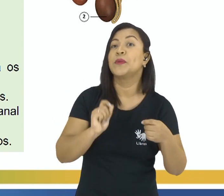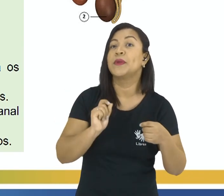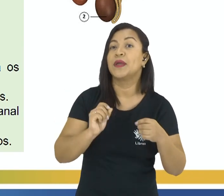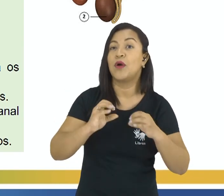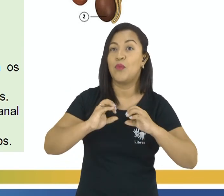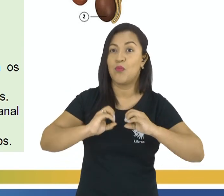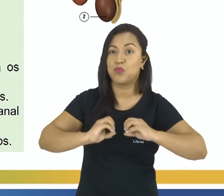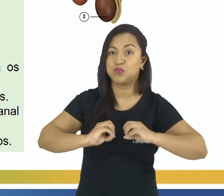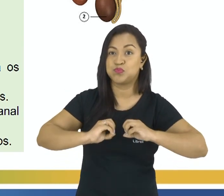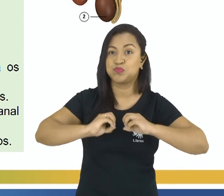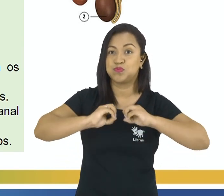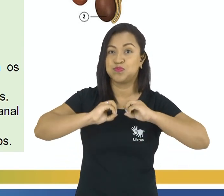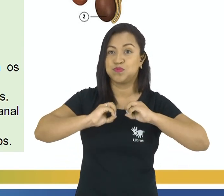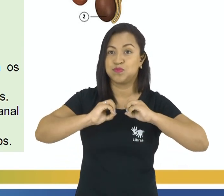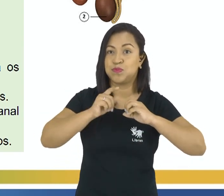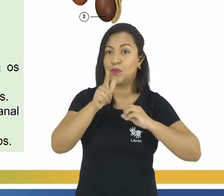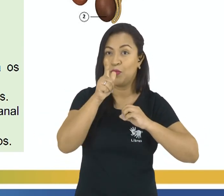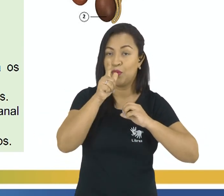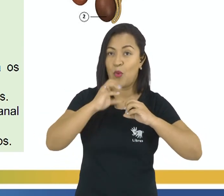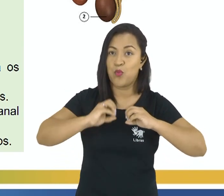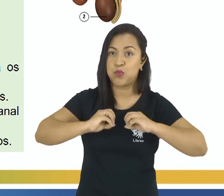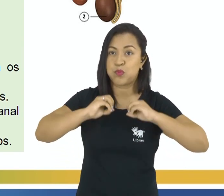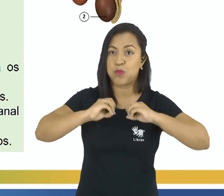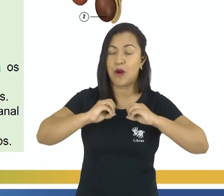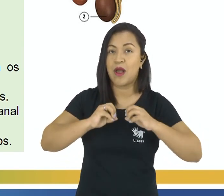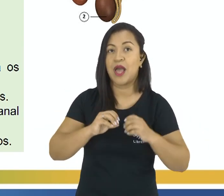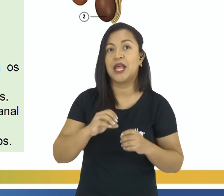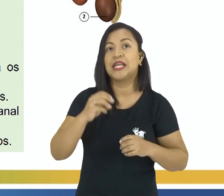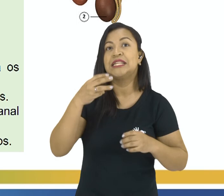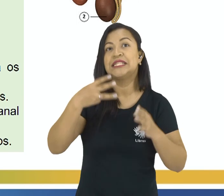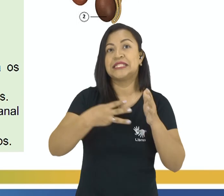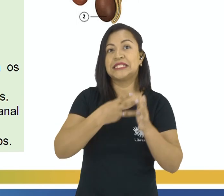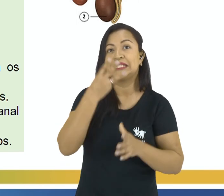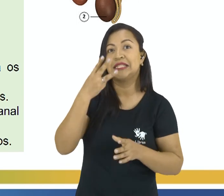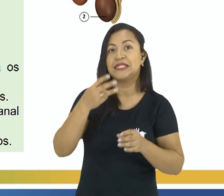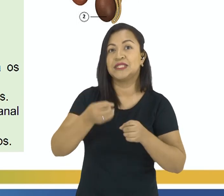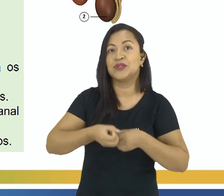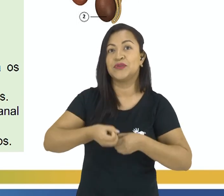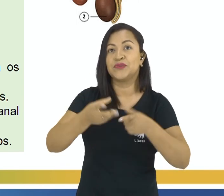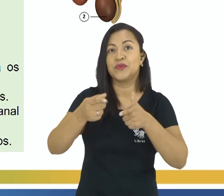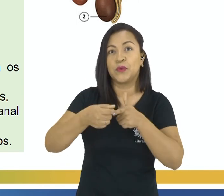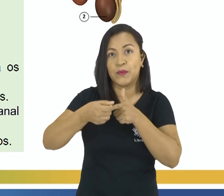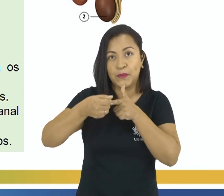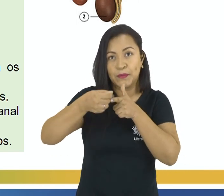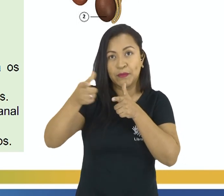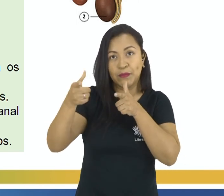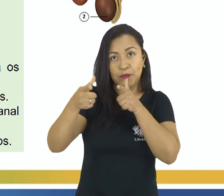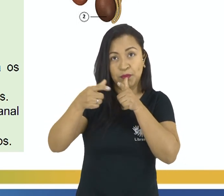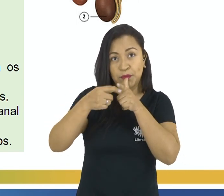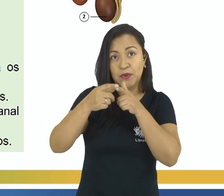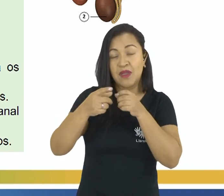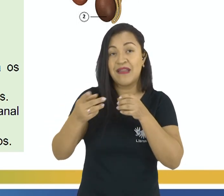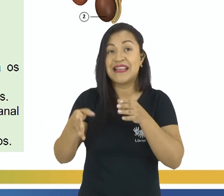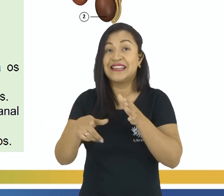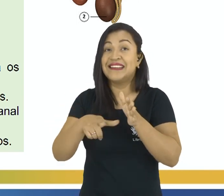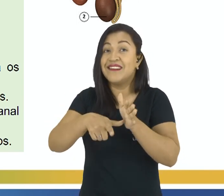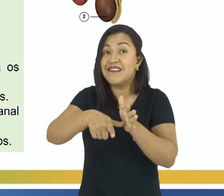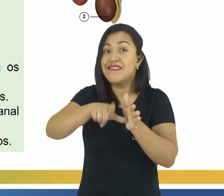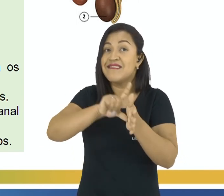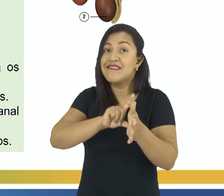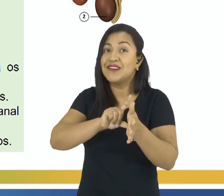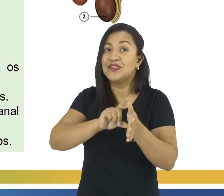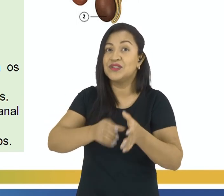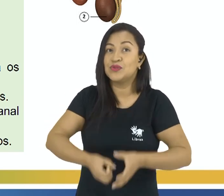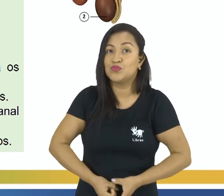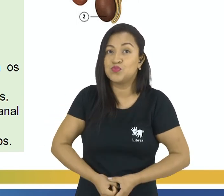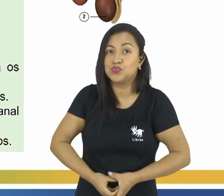testículo. 3. Libera um líquido que contribui para a limpeza do canal da uretra antes da passagem do esperma.